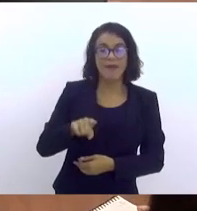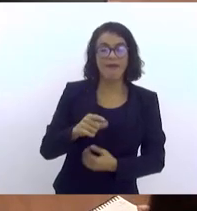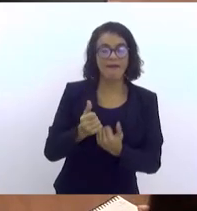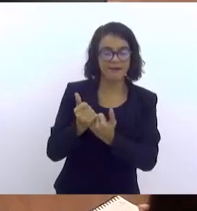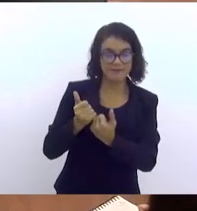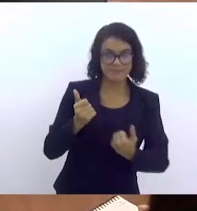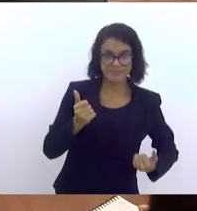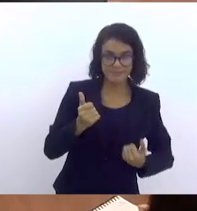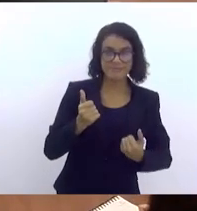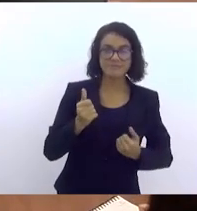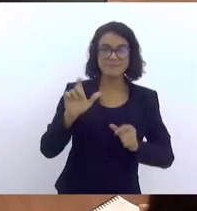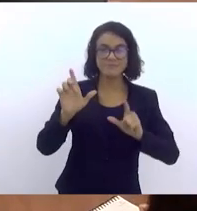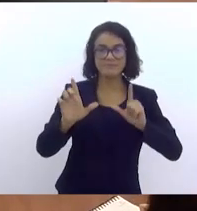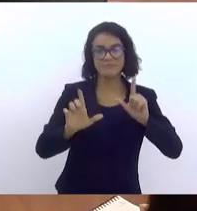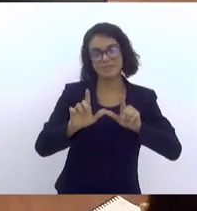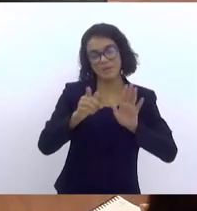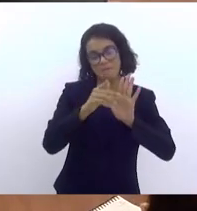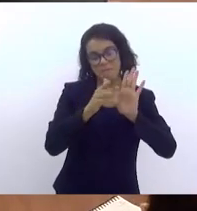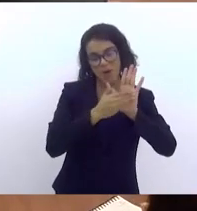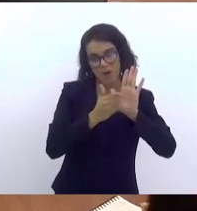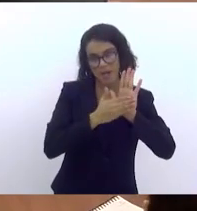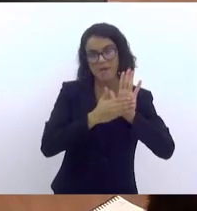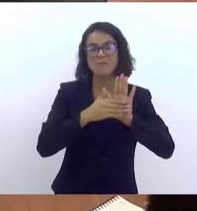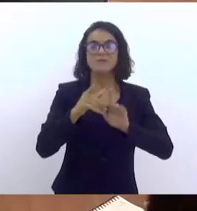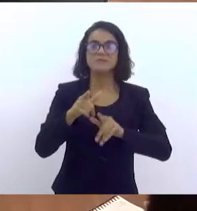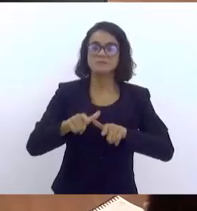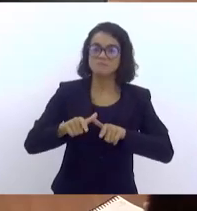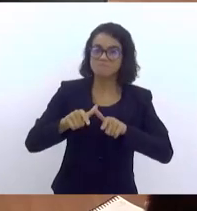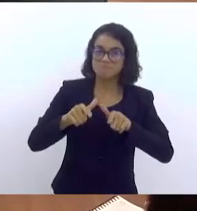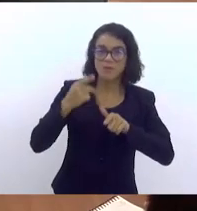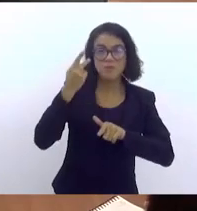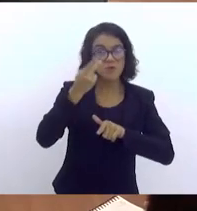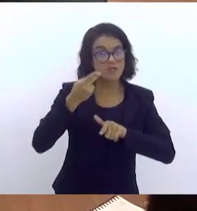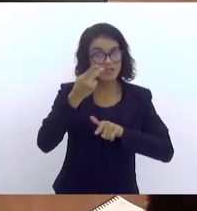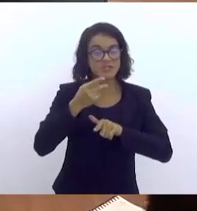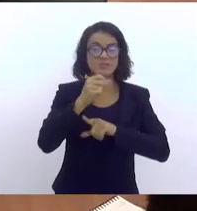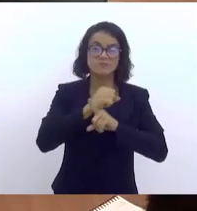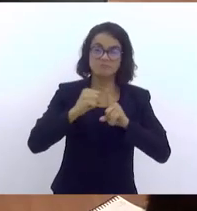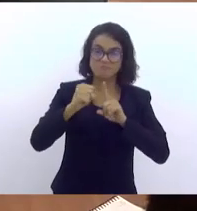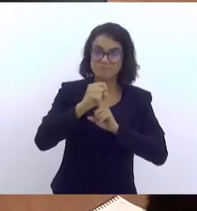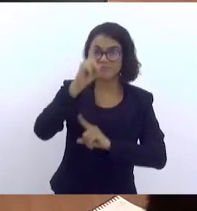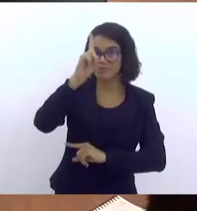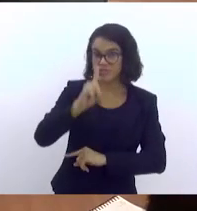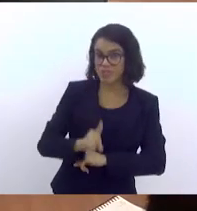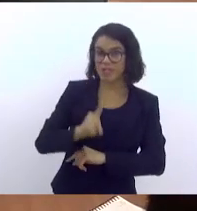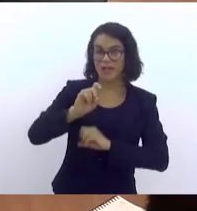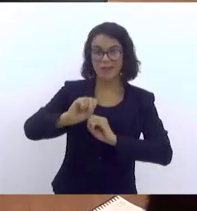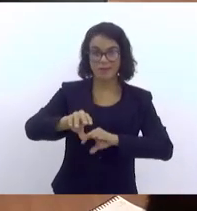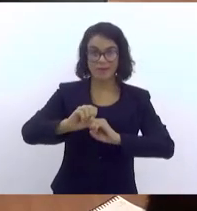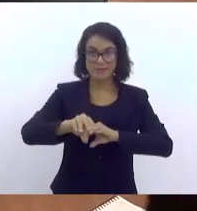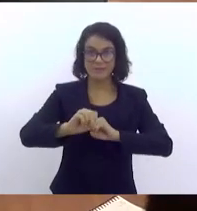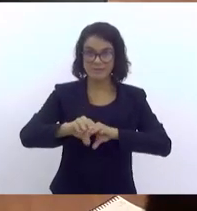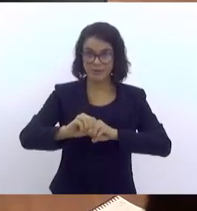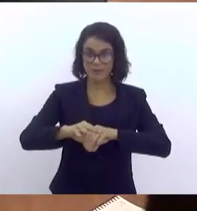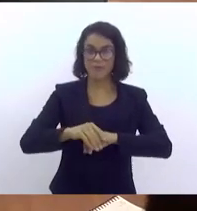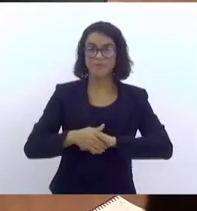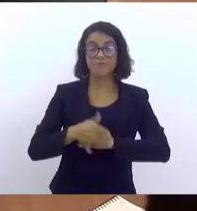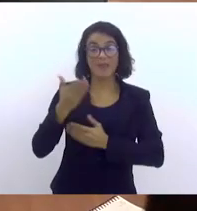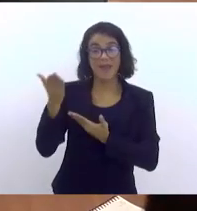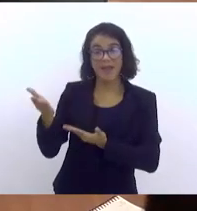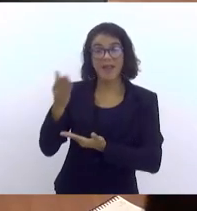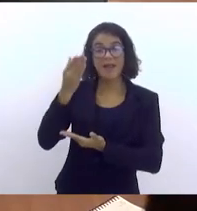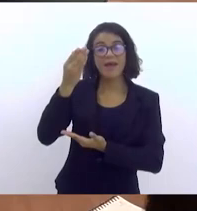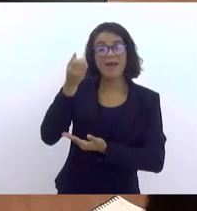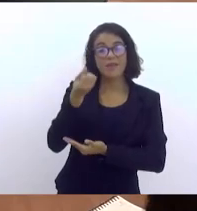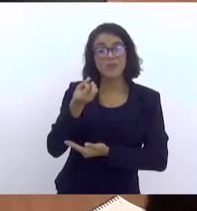é assessora de programas e políticas sociais da campanha Nacional pelo direito à educação ela é